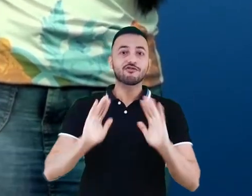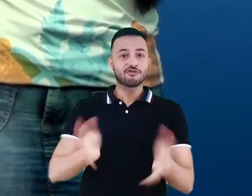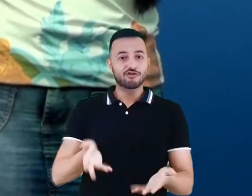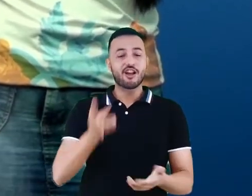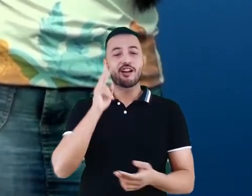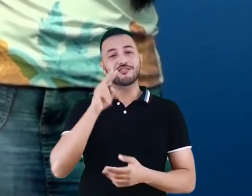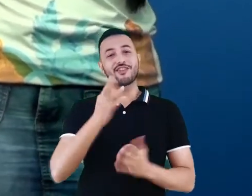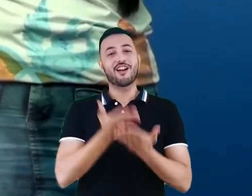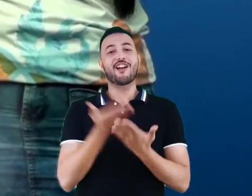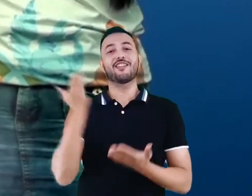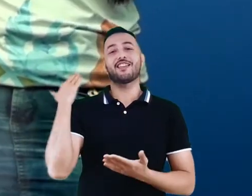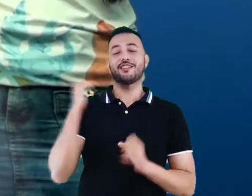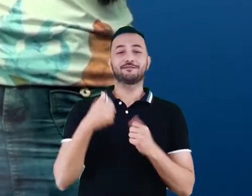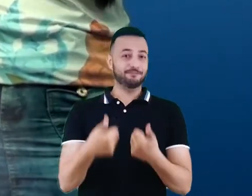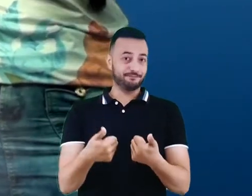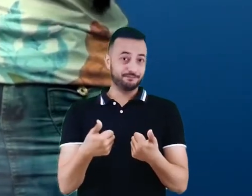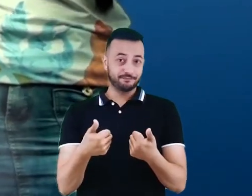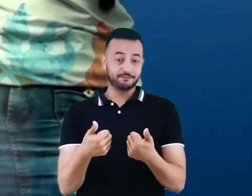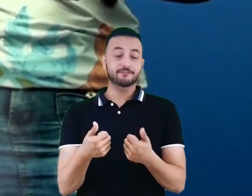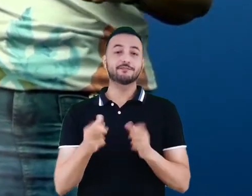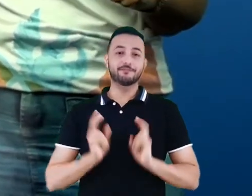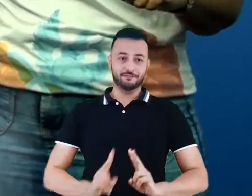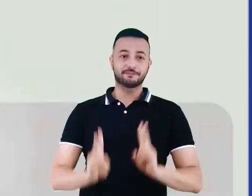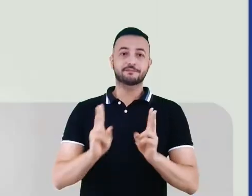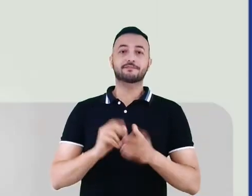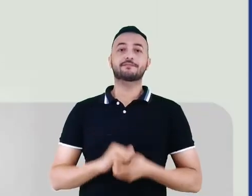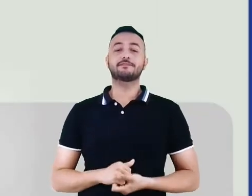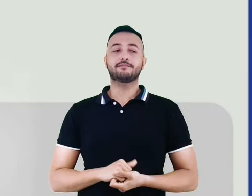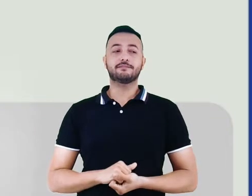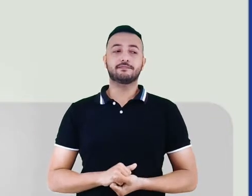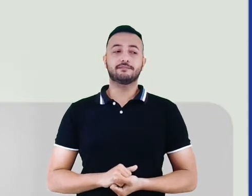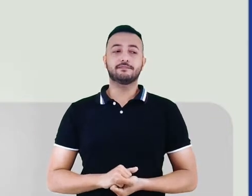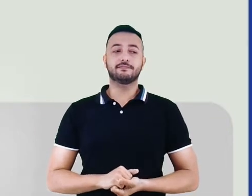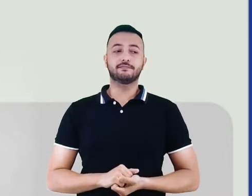aula anterior, tá bom? Então vamos lá?